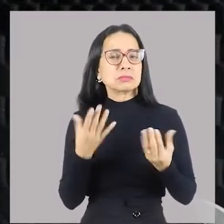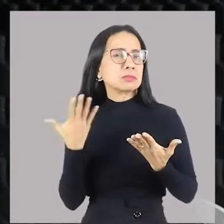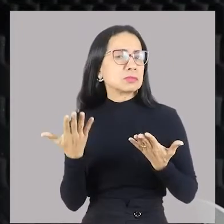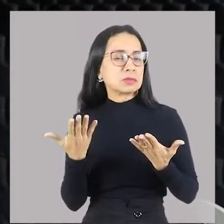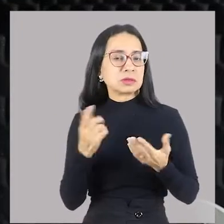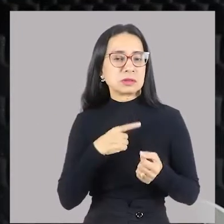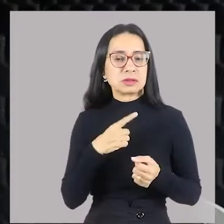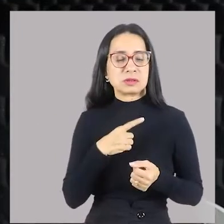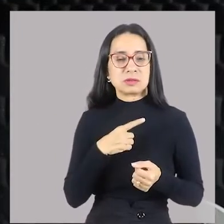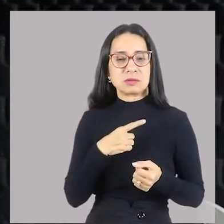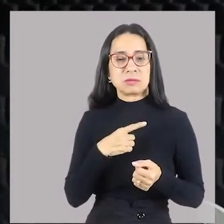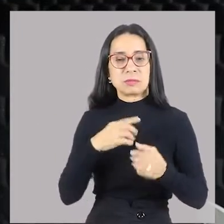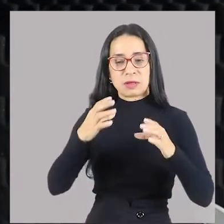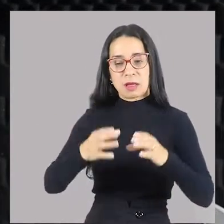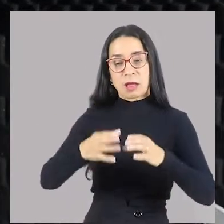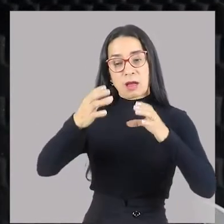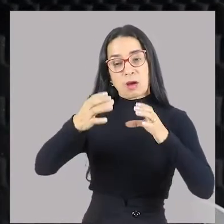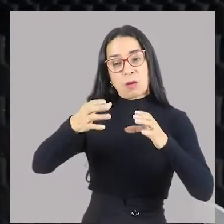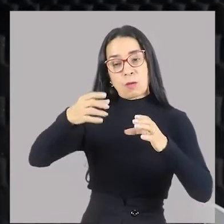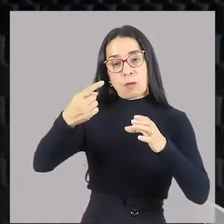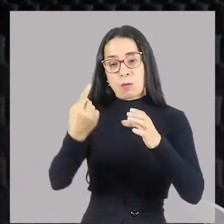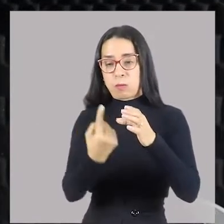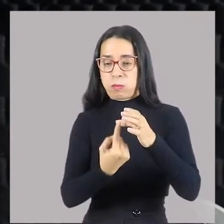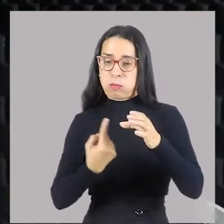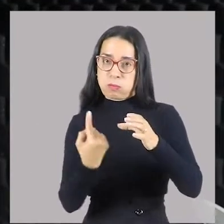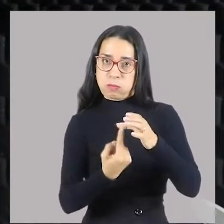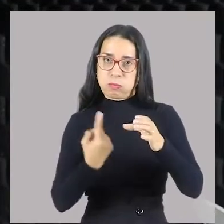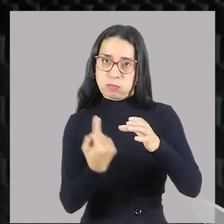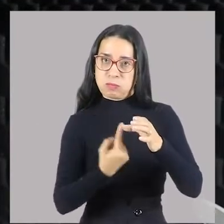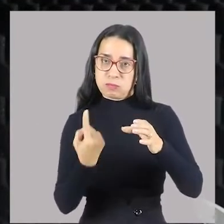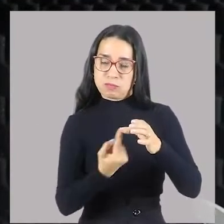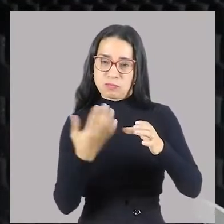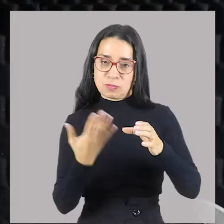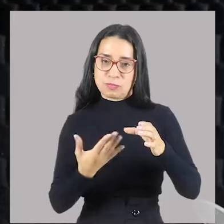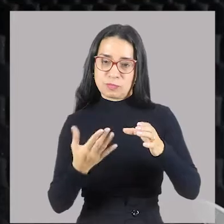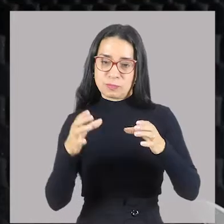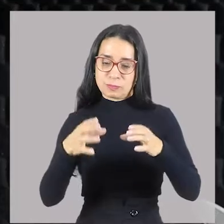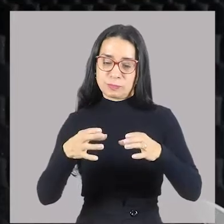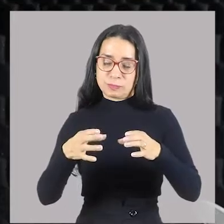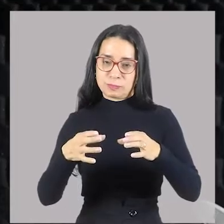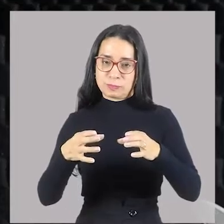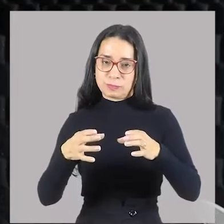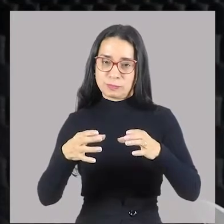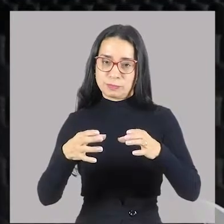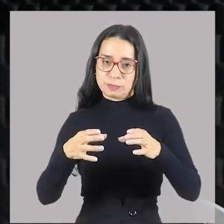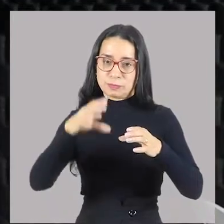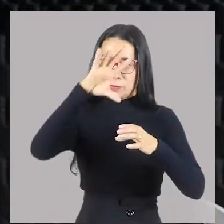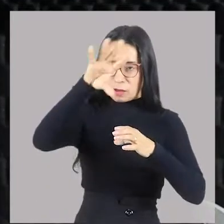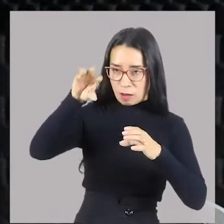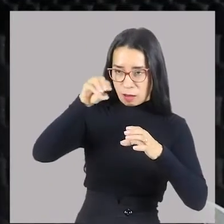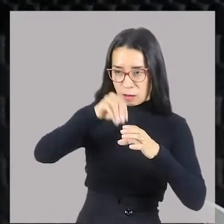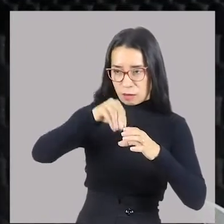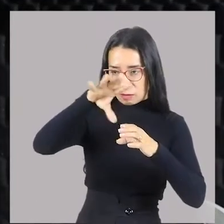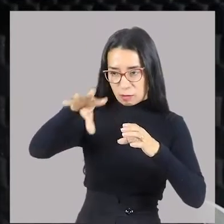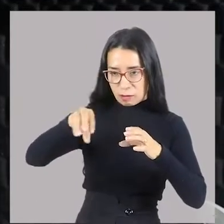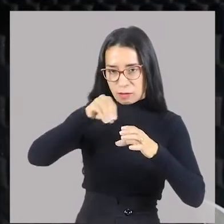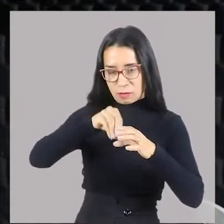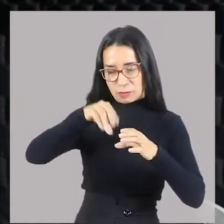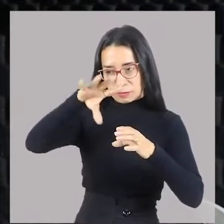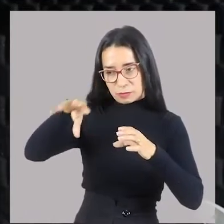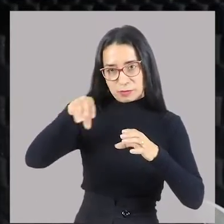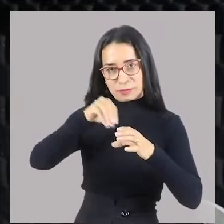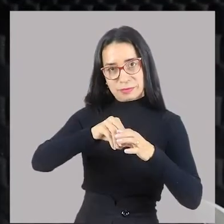pegar um liquidificador? Vamos pegar o liquidificador? Show de bola? Pegou? Tchum, tchum. A gente vai colocar os ingredientes.